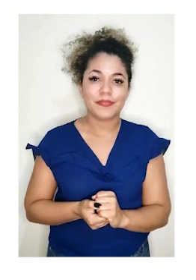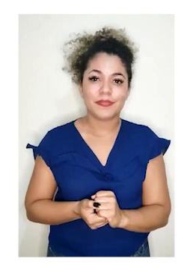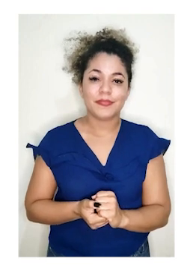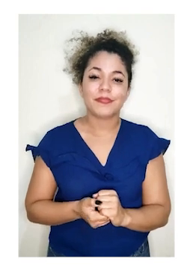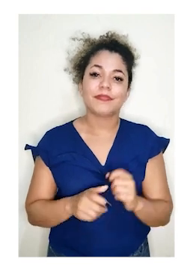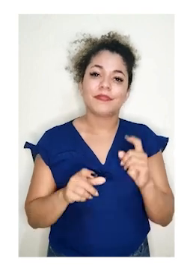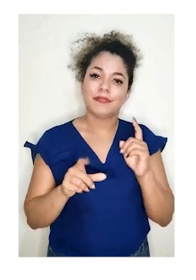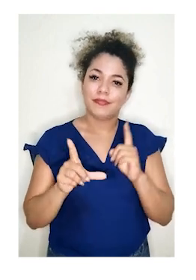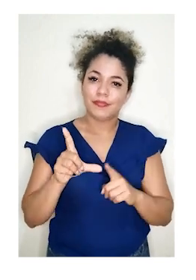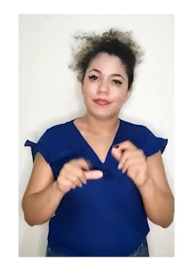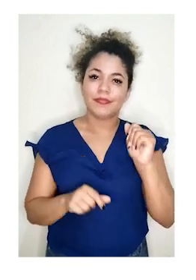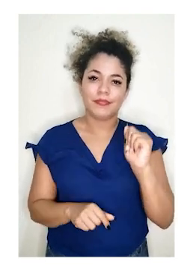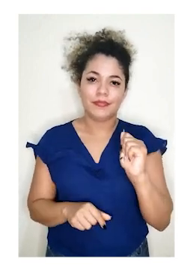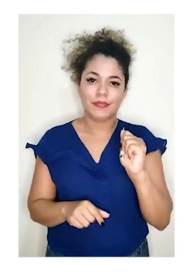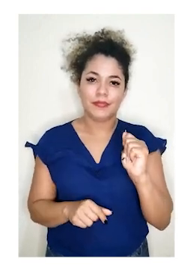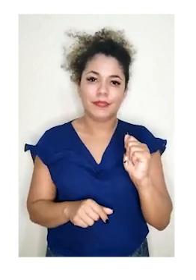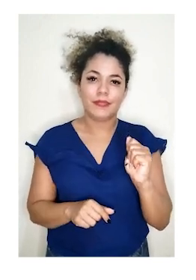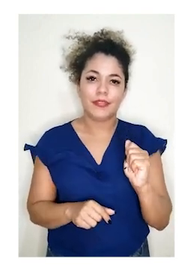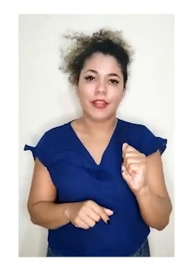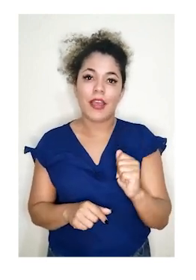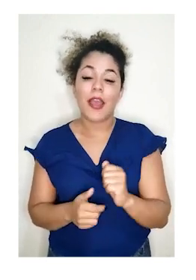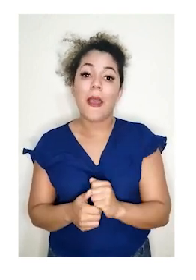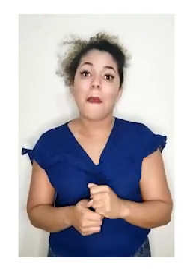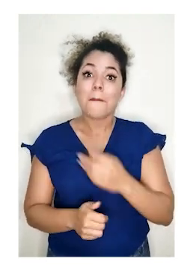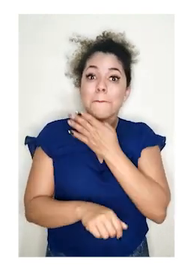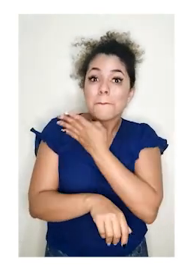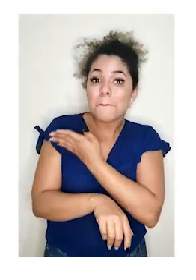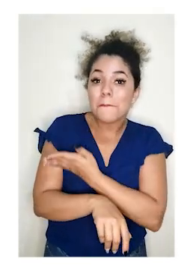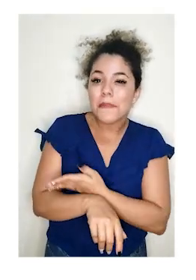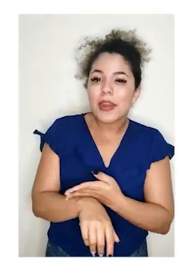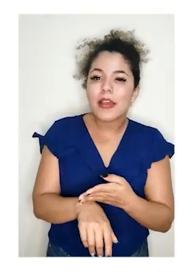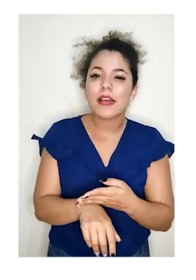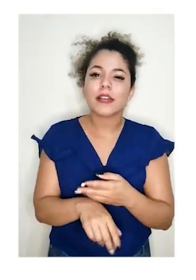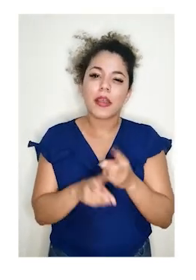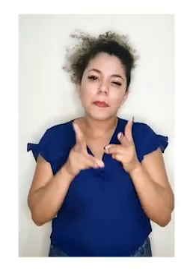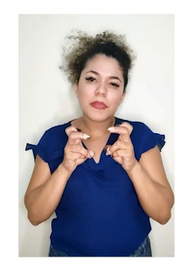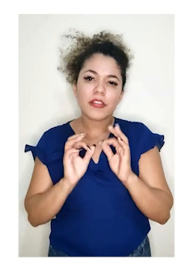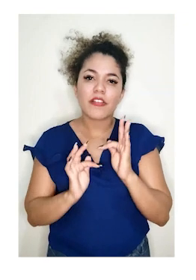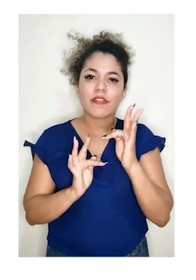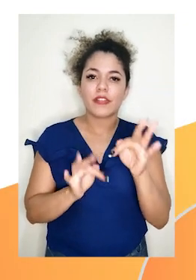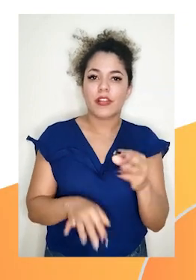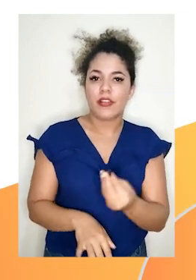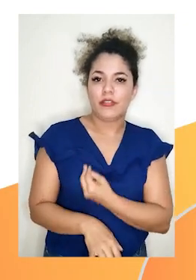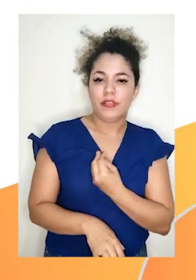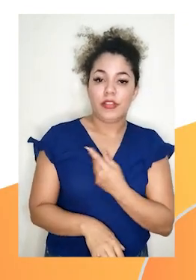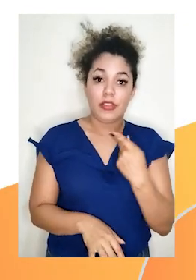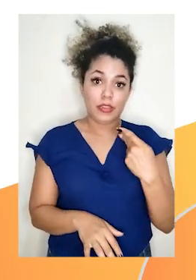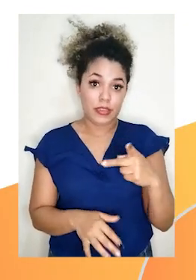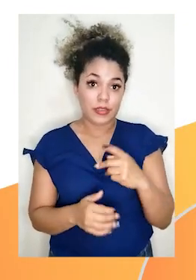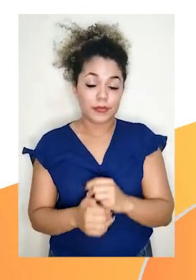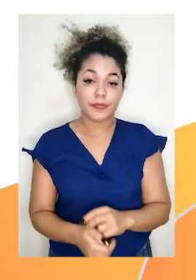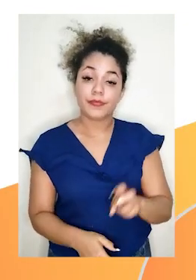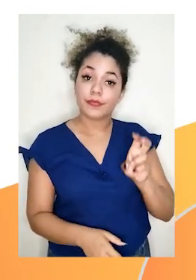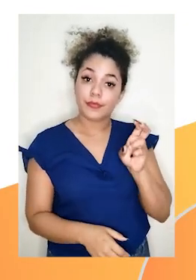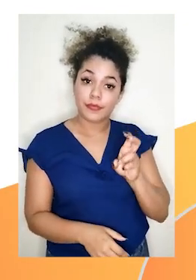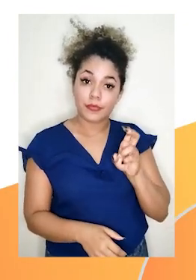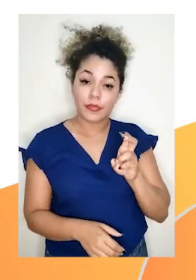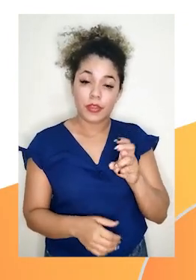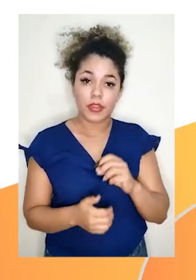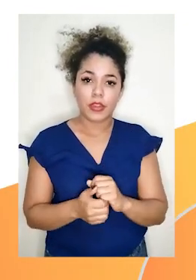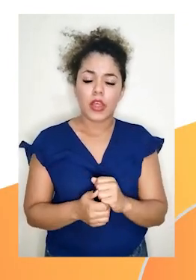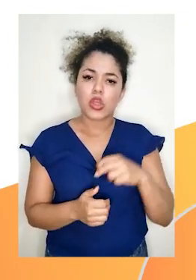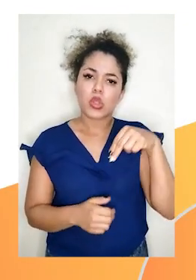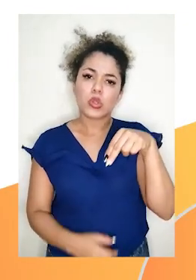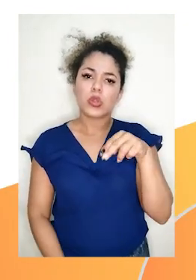Letra A, são as anãs brancas, que são aquelas observadas no estágio final de uma estrela. 5. Sobre as